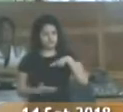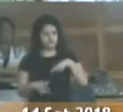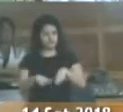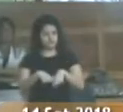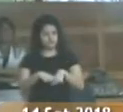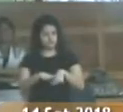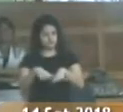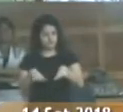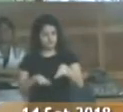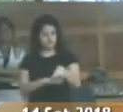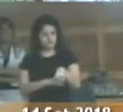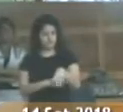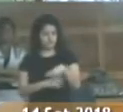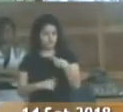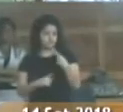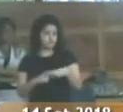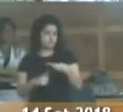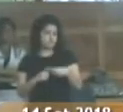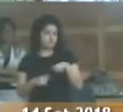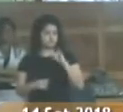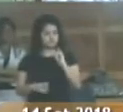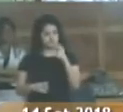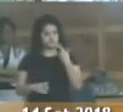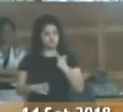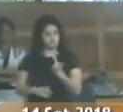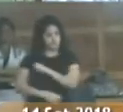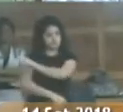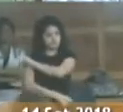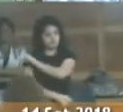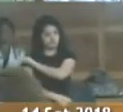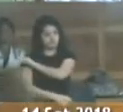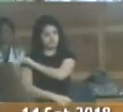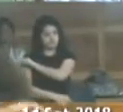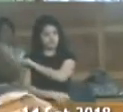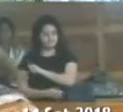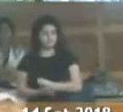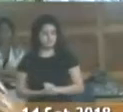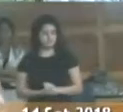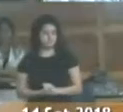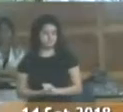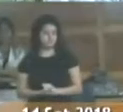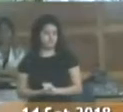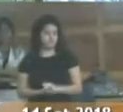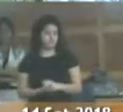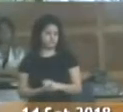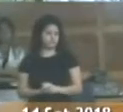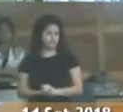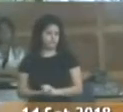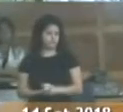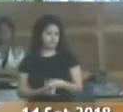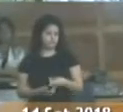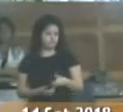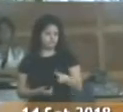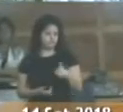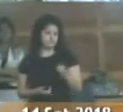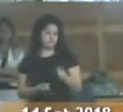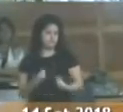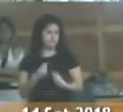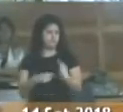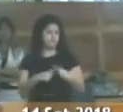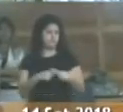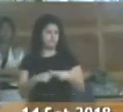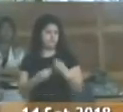as justificativas de que se não tem alunos o suficientes e que não compensa manter a escola